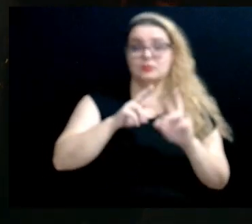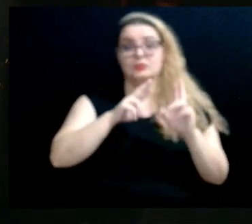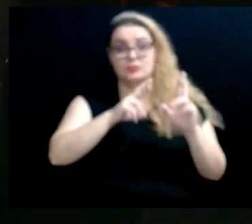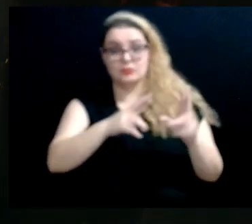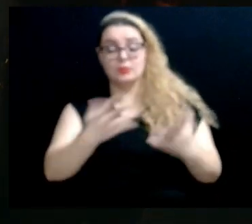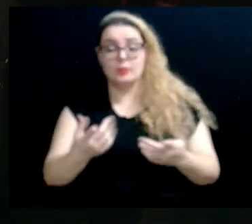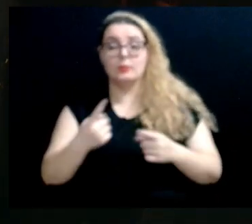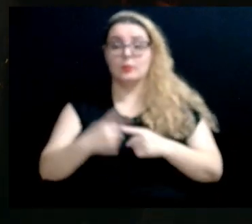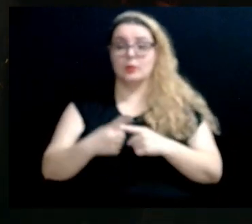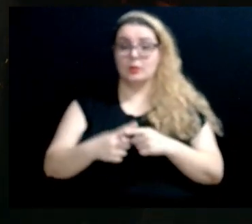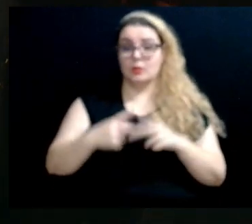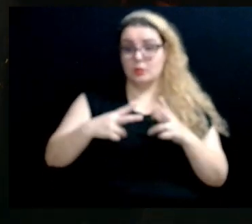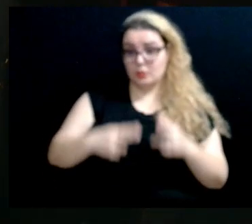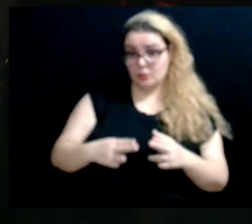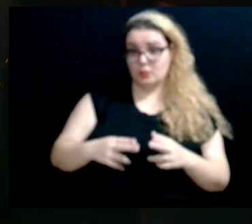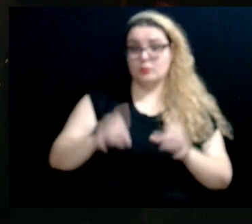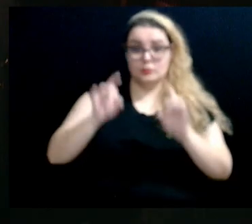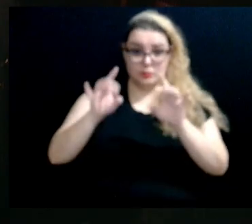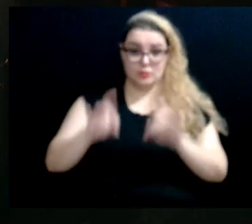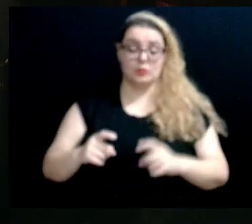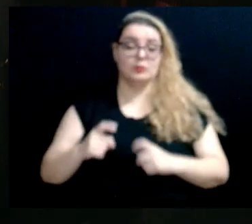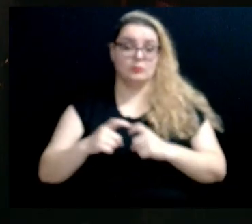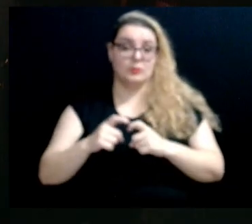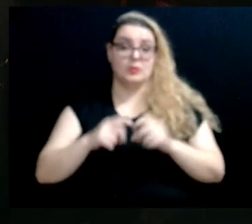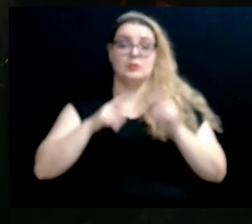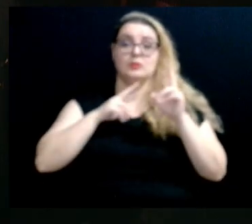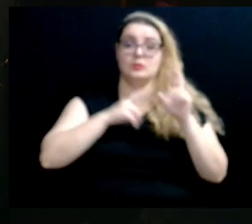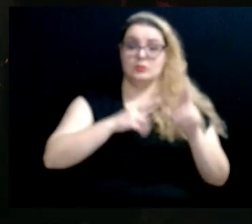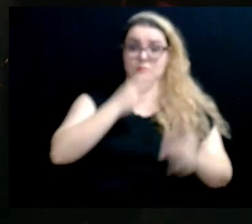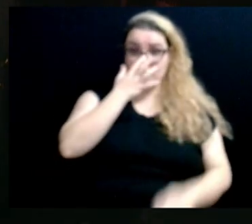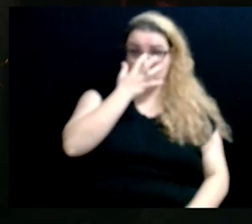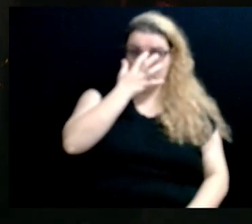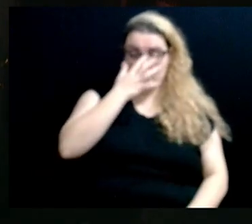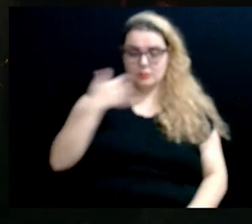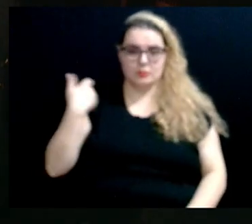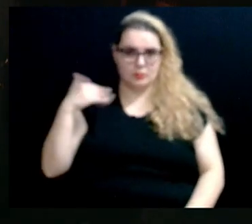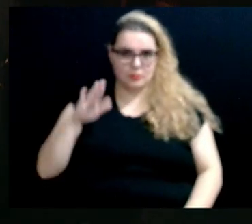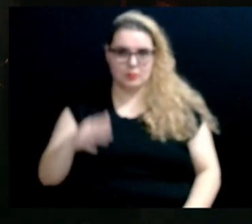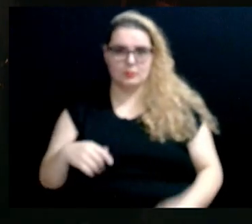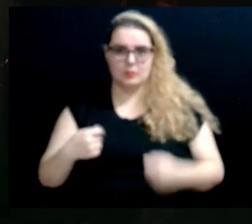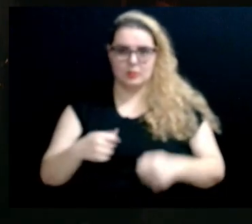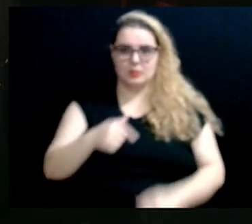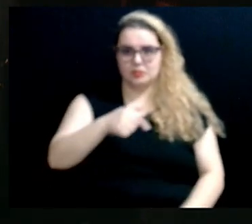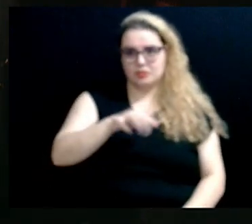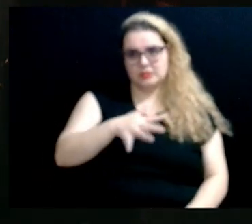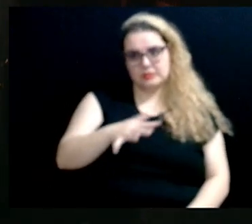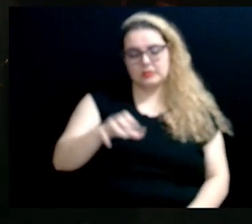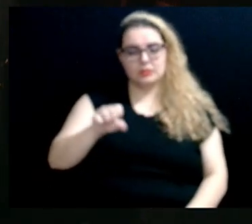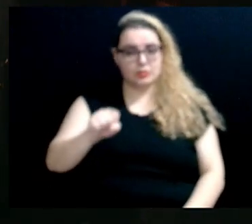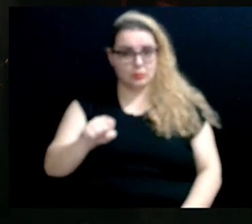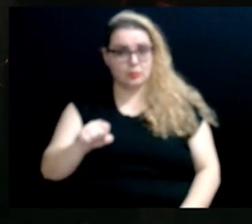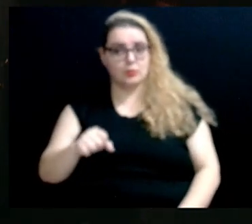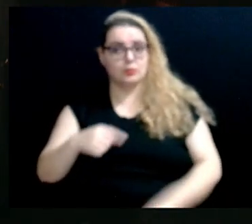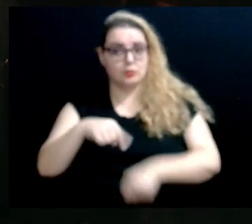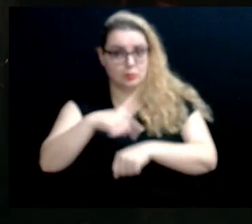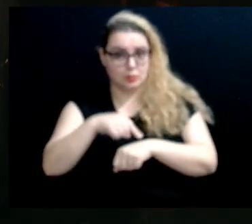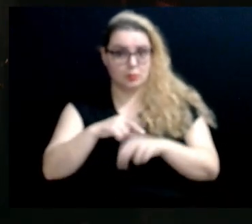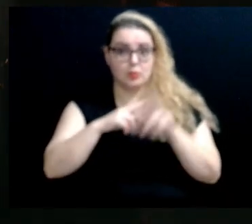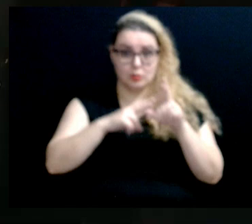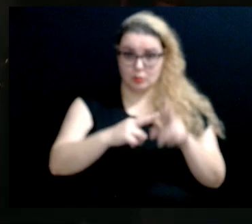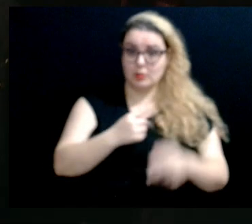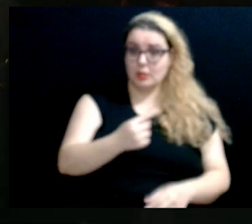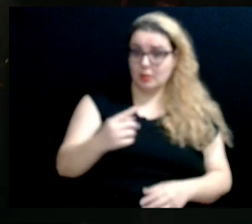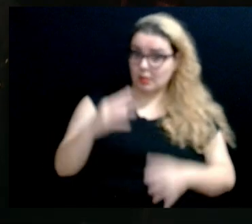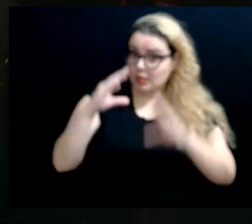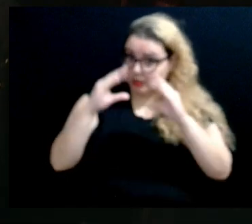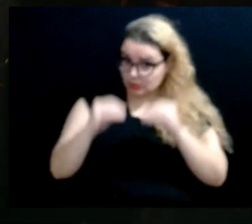com especialistas em medicina do sono, um adulto precisa, em média, 7 a 8 horas de descanso por noite para